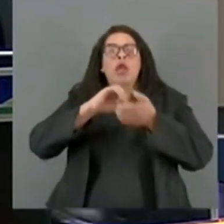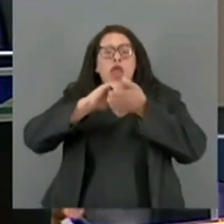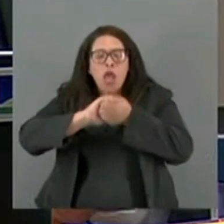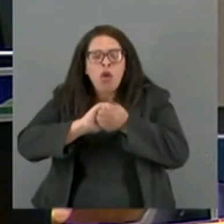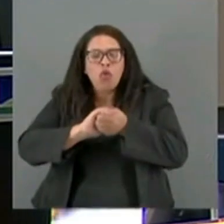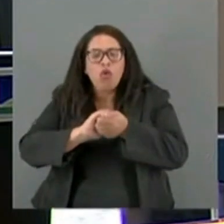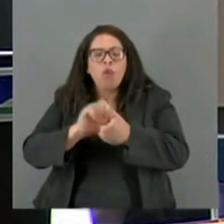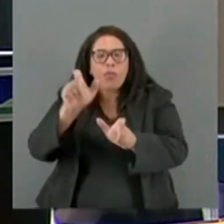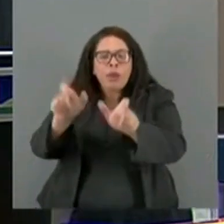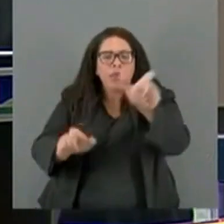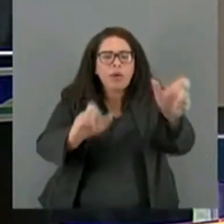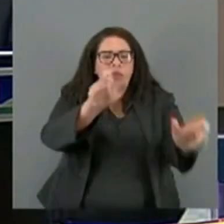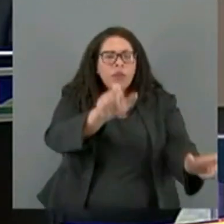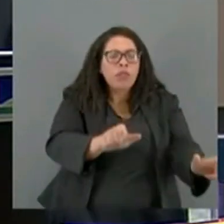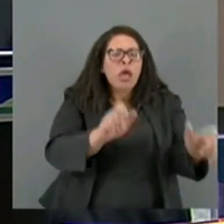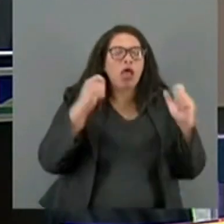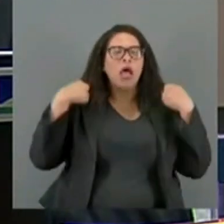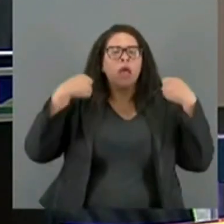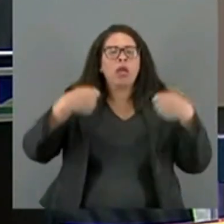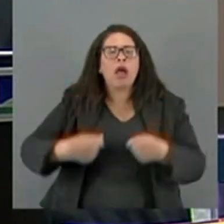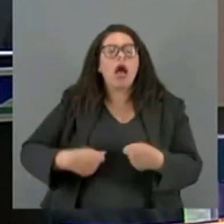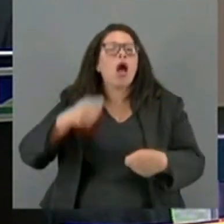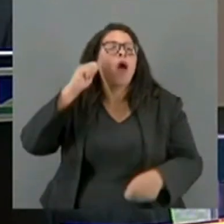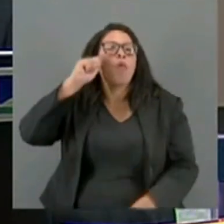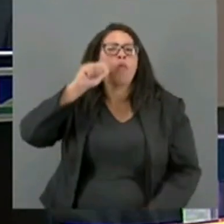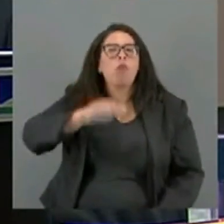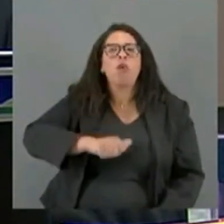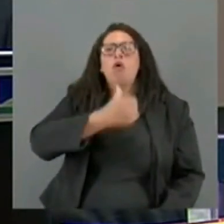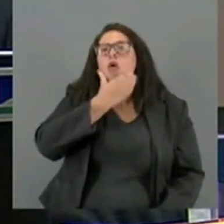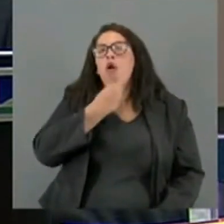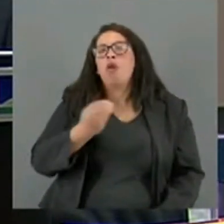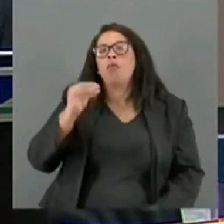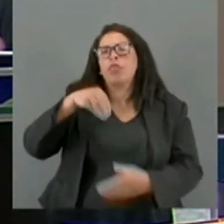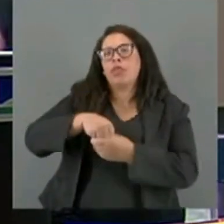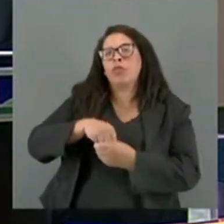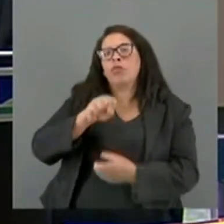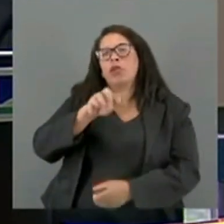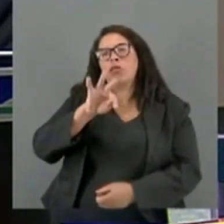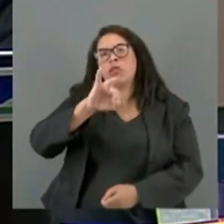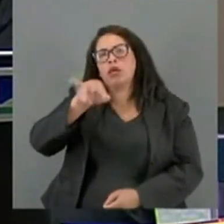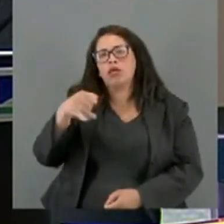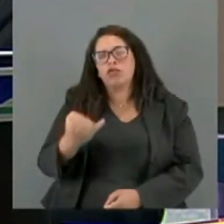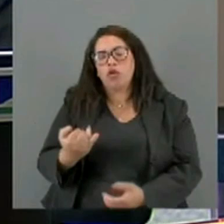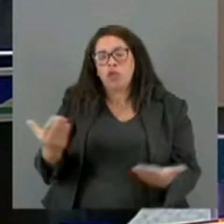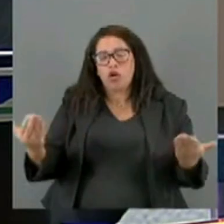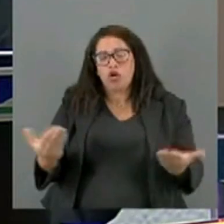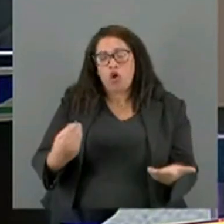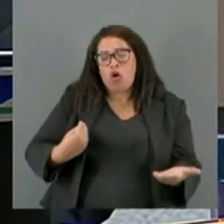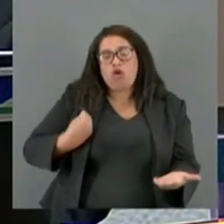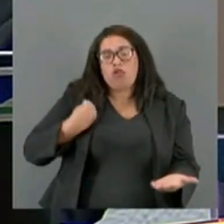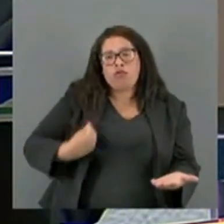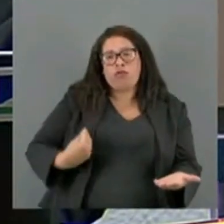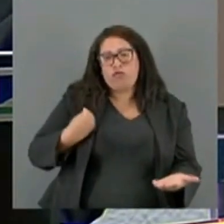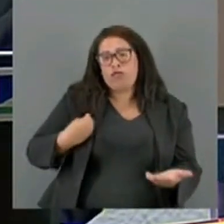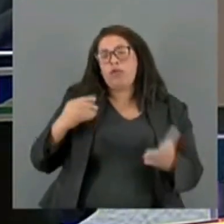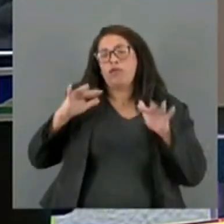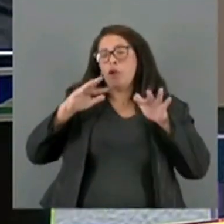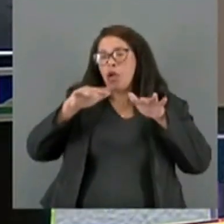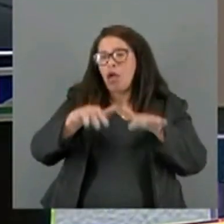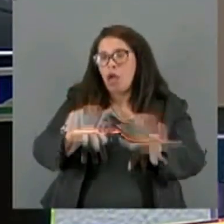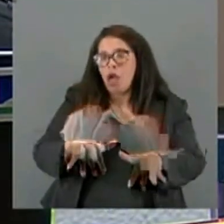todas as ministras e ministros do STJ que aqui vieram